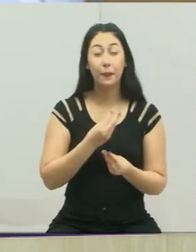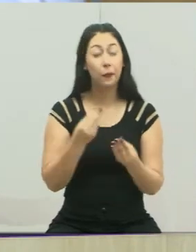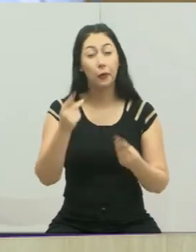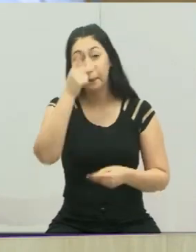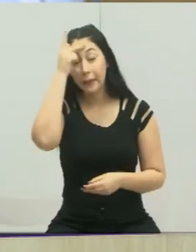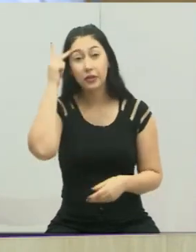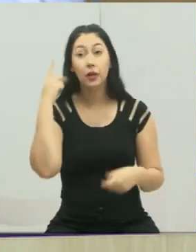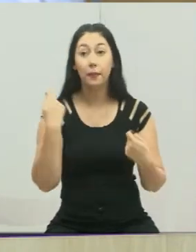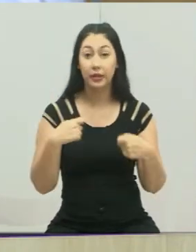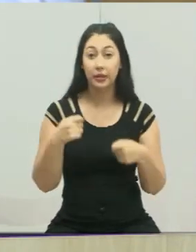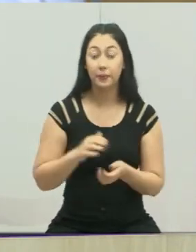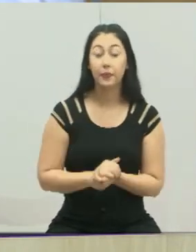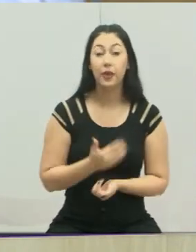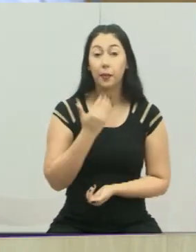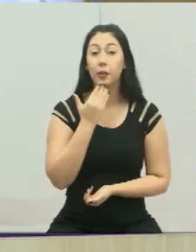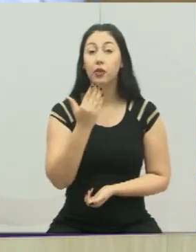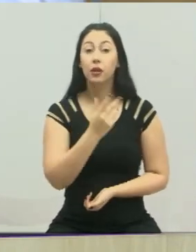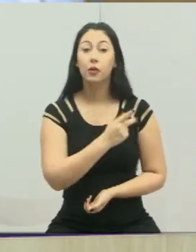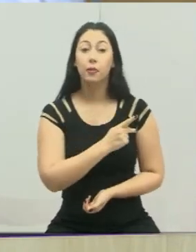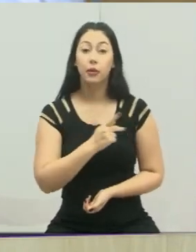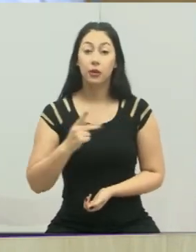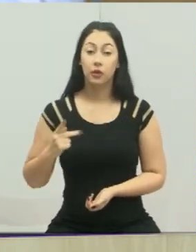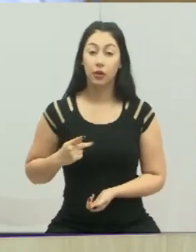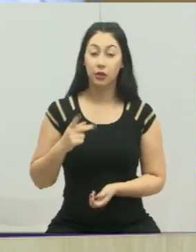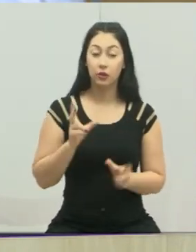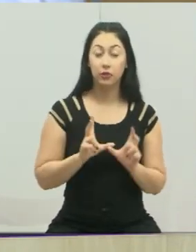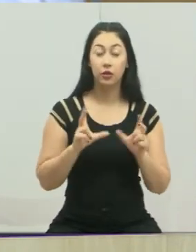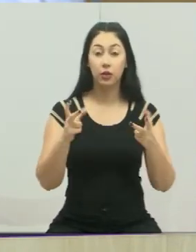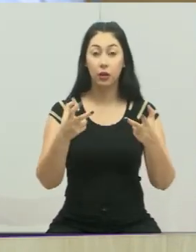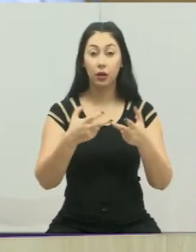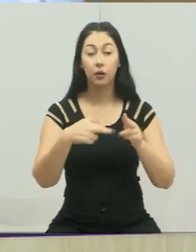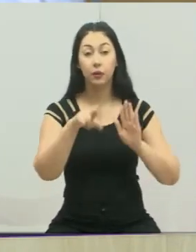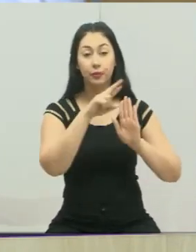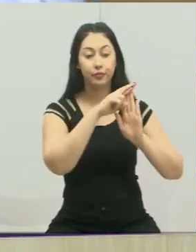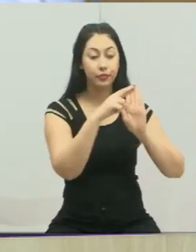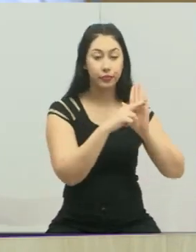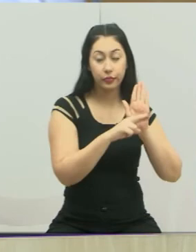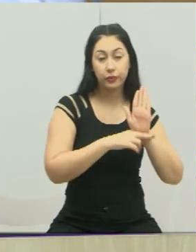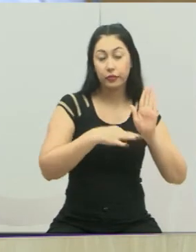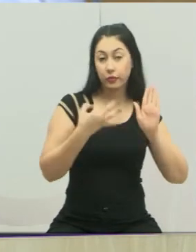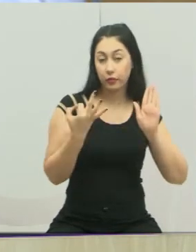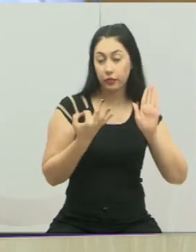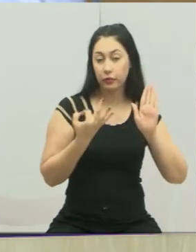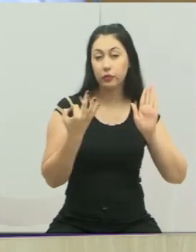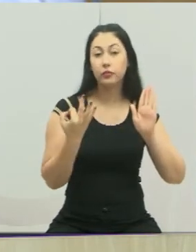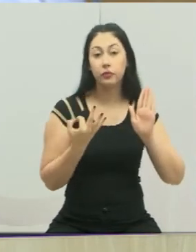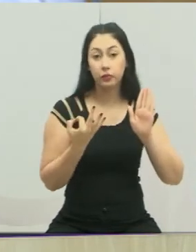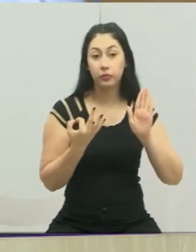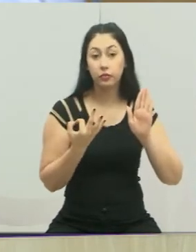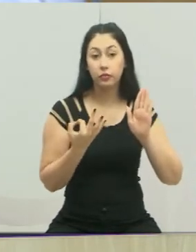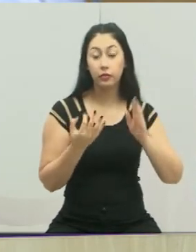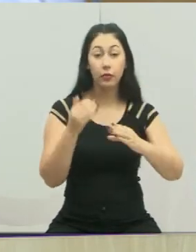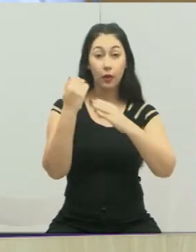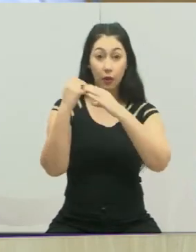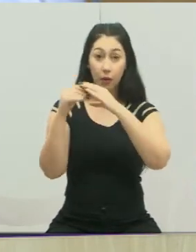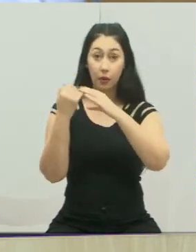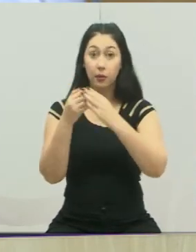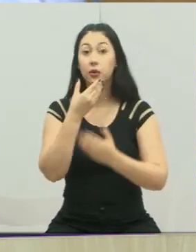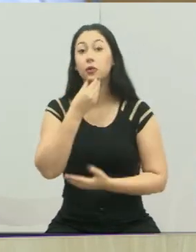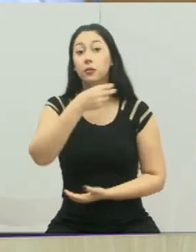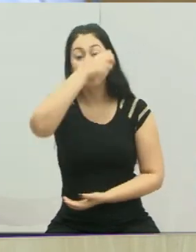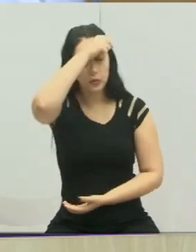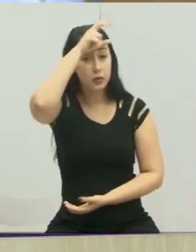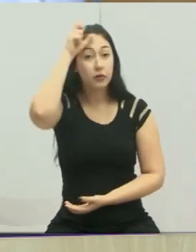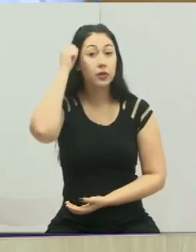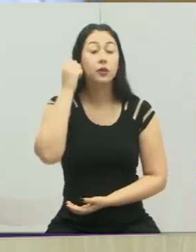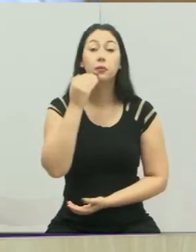requeremos ao excelentíssimo senhor presidente desta Casa, ouvido e aprovado pela Igreja Plenário, cumpridas as formalidades regimentais, seja encaminhado ao senhor prefeito municipal de